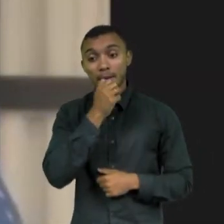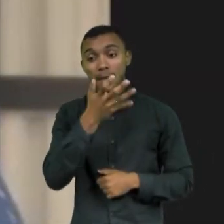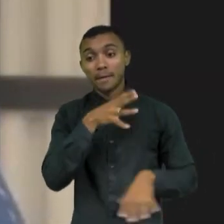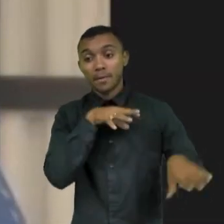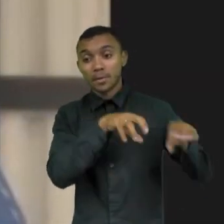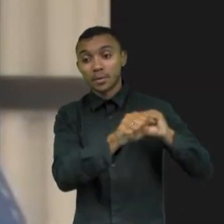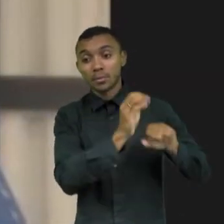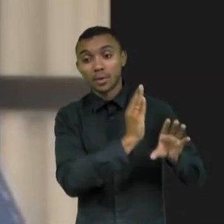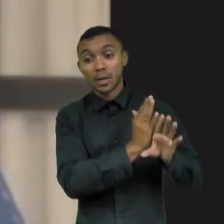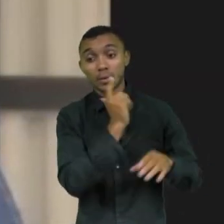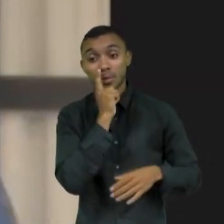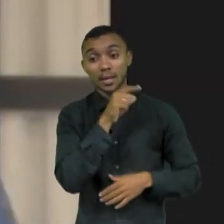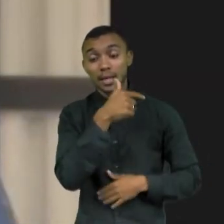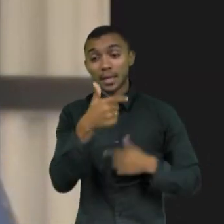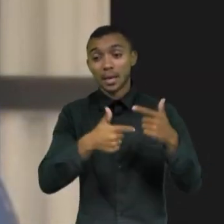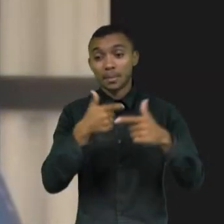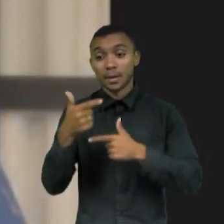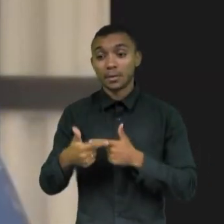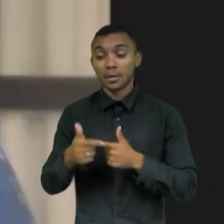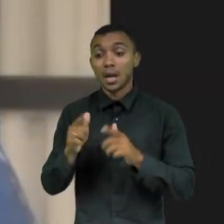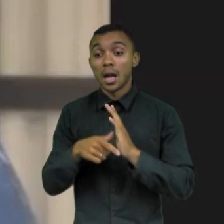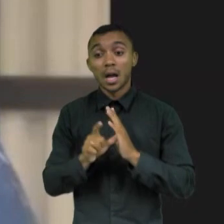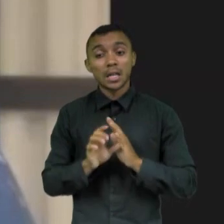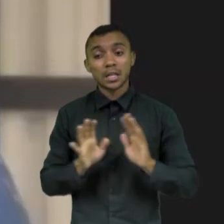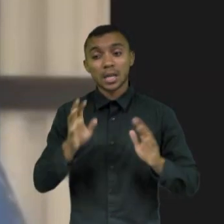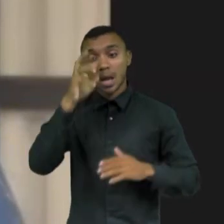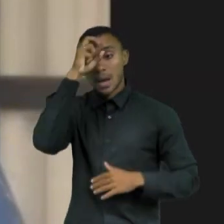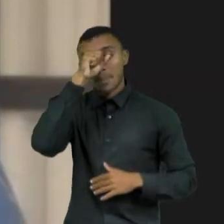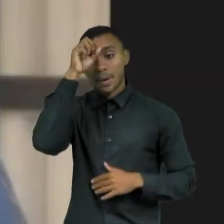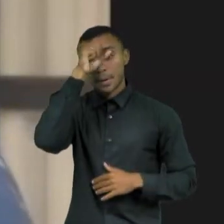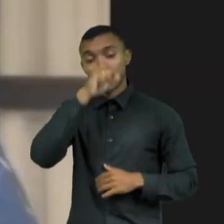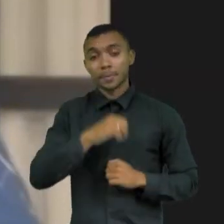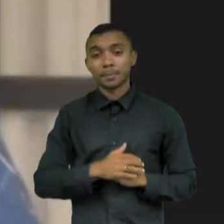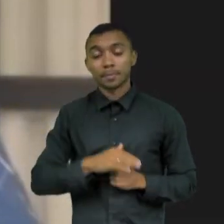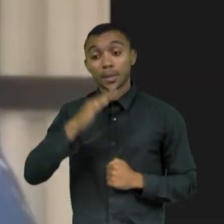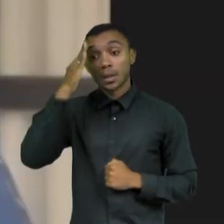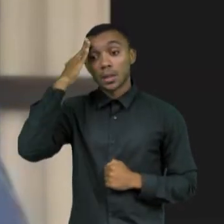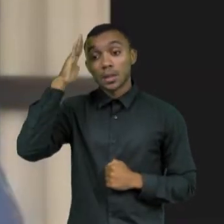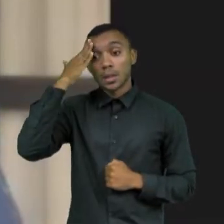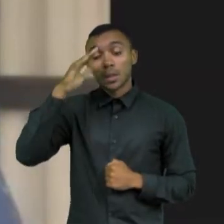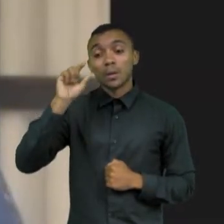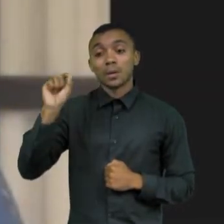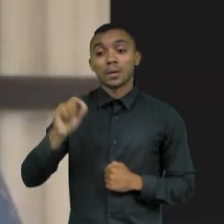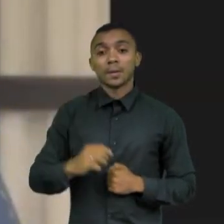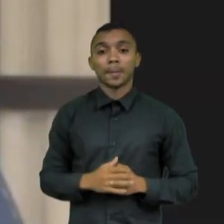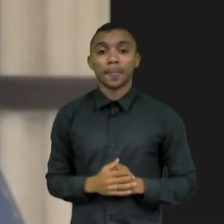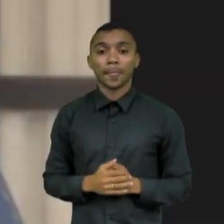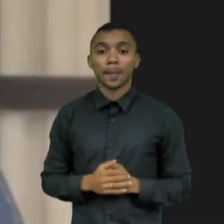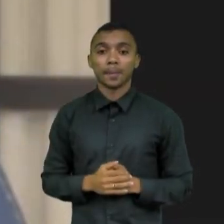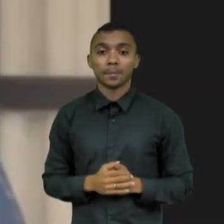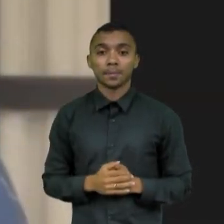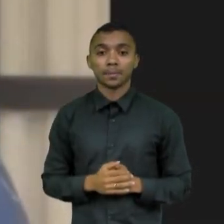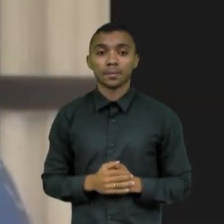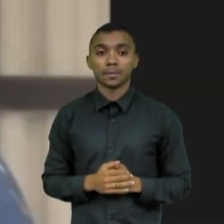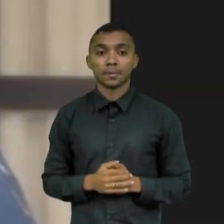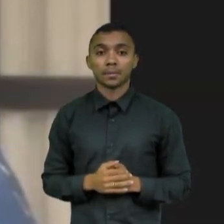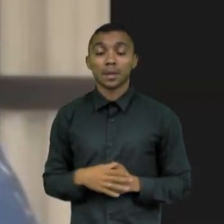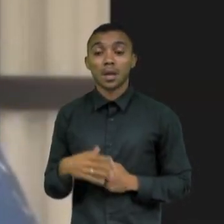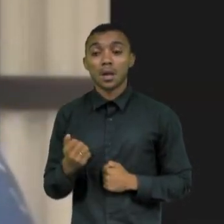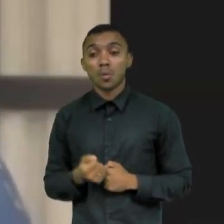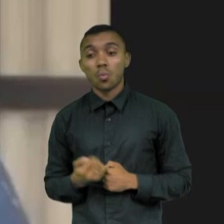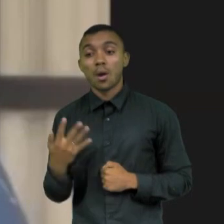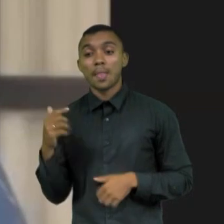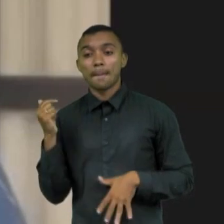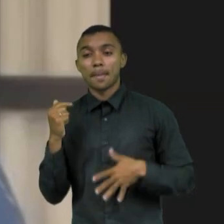conquistar um emprego. É assim que nós aprendemos. E a gente pode entender, depois dessa pandemia, quantas funções e papéis da